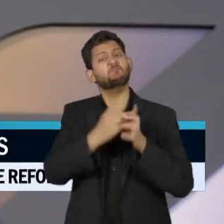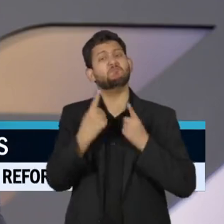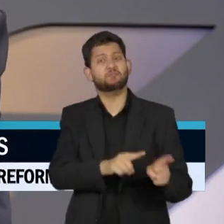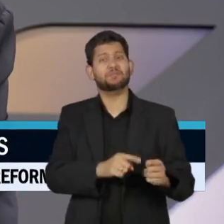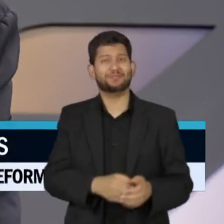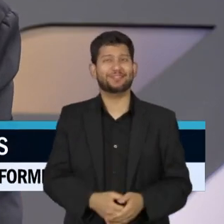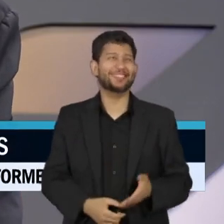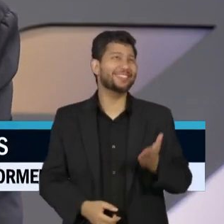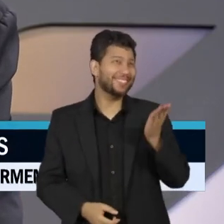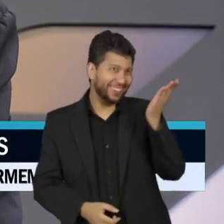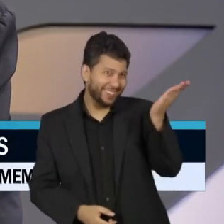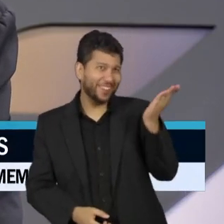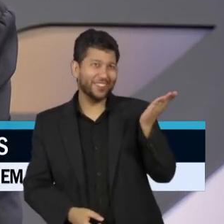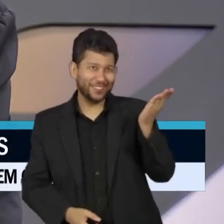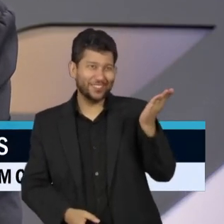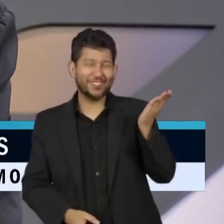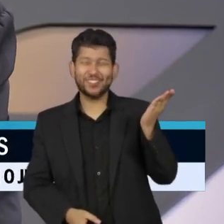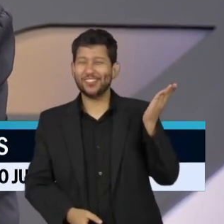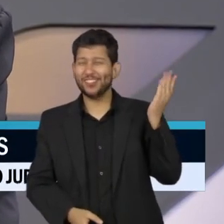próximo